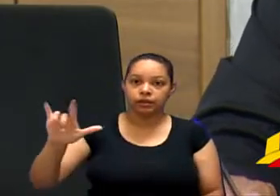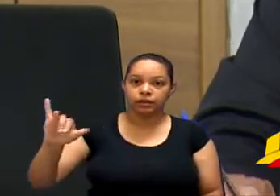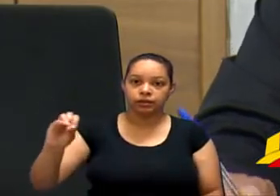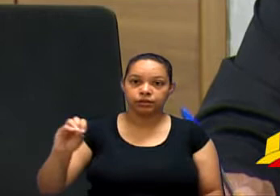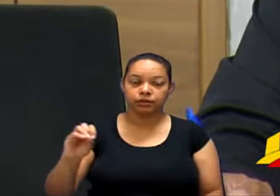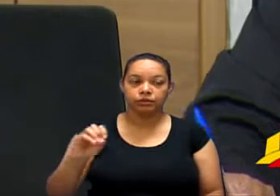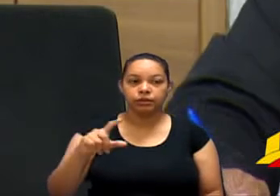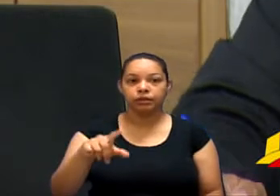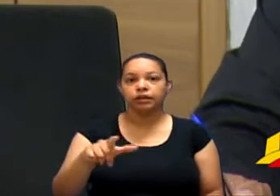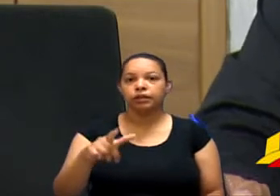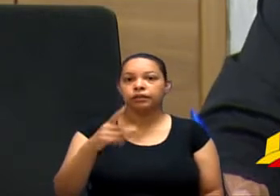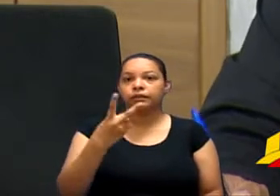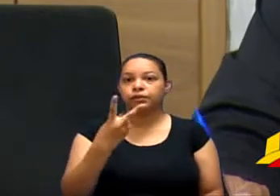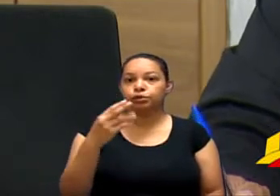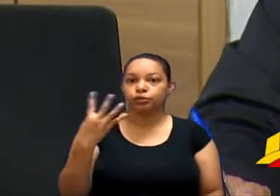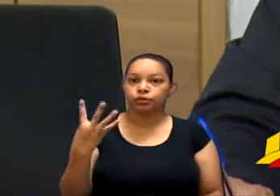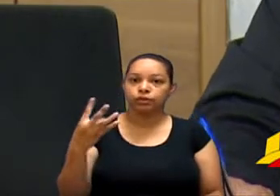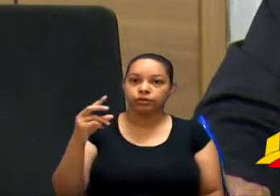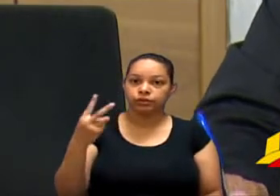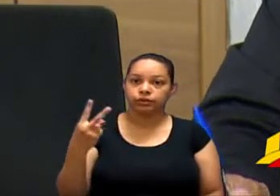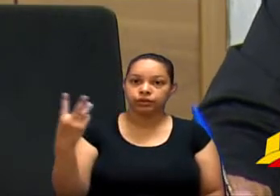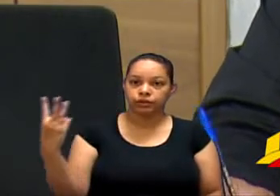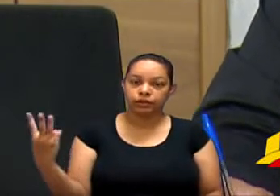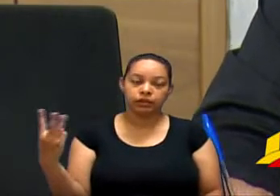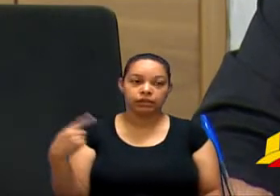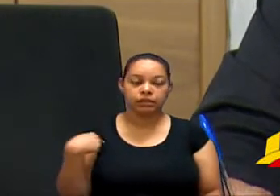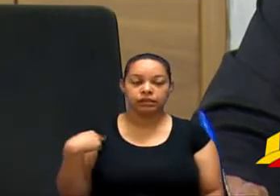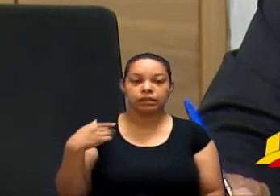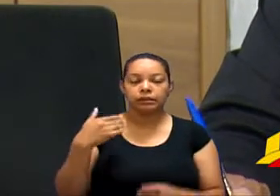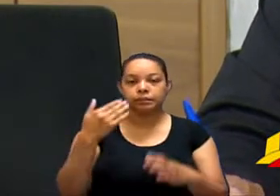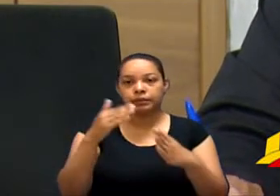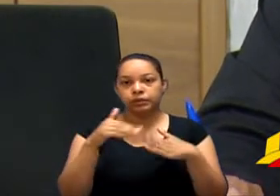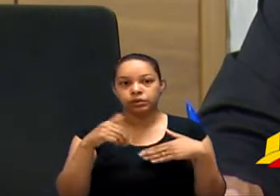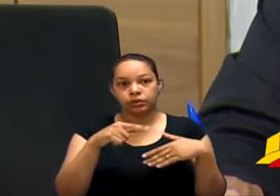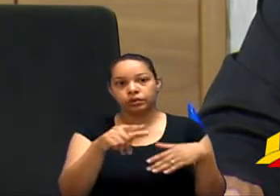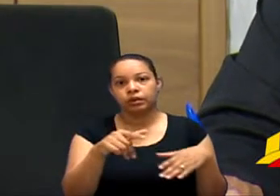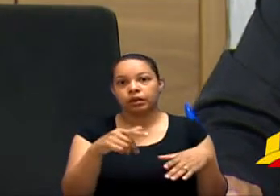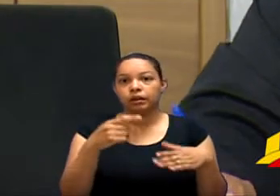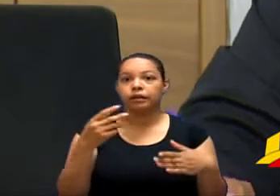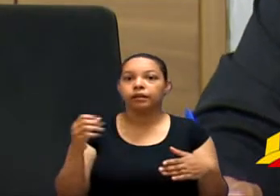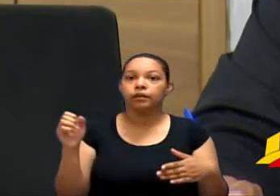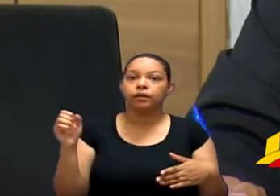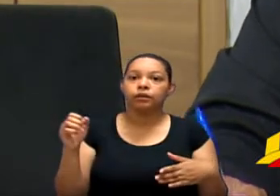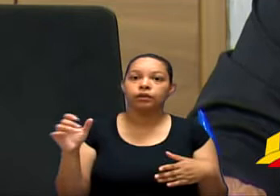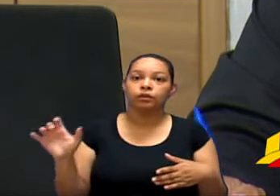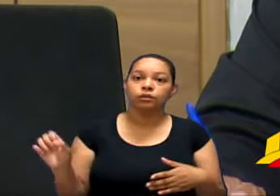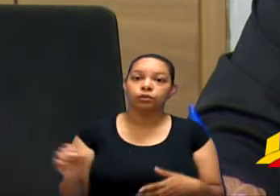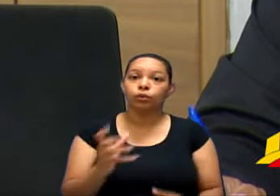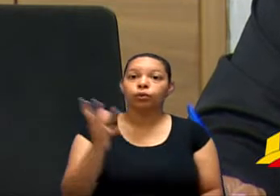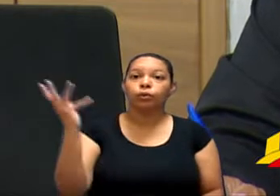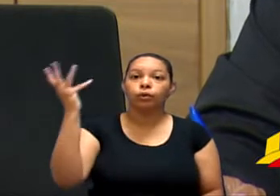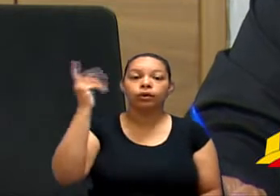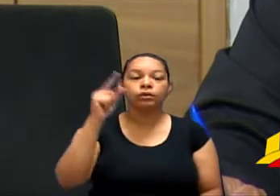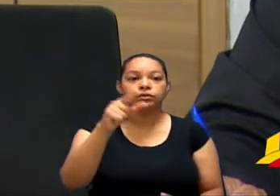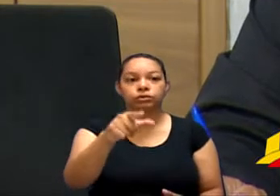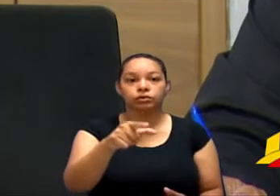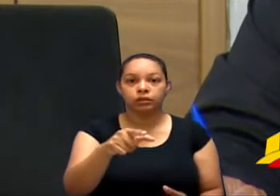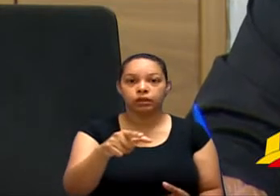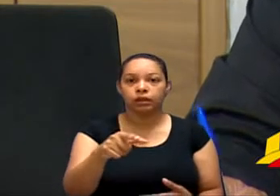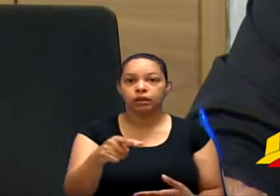2423 2022 solicitando do executivo informações sobre valores factuados encontrados com